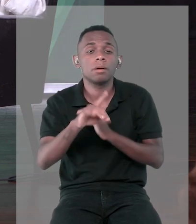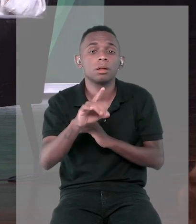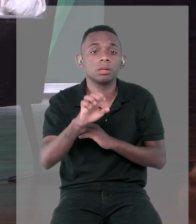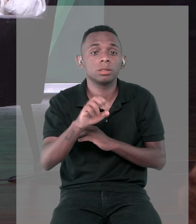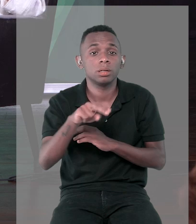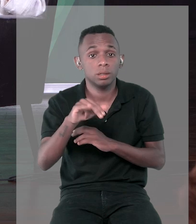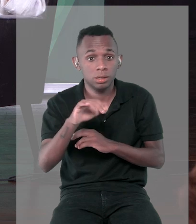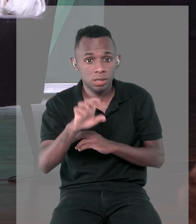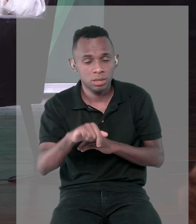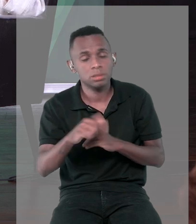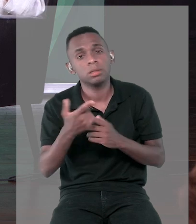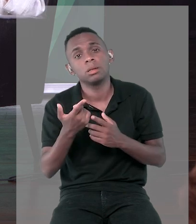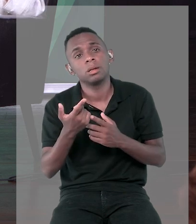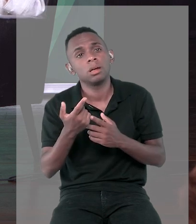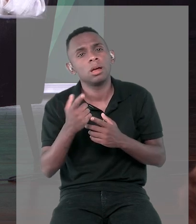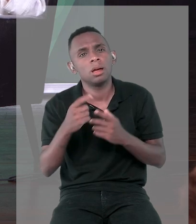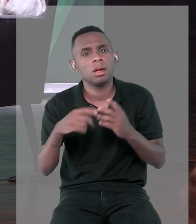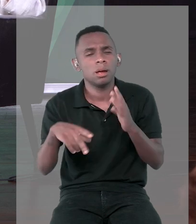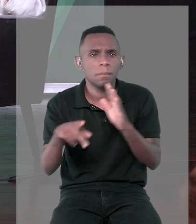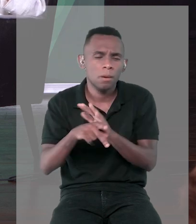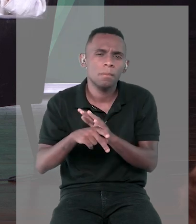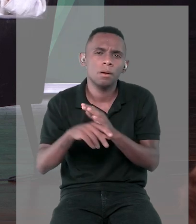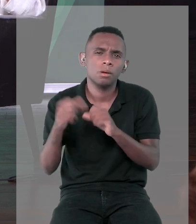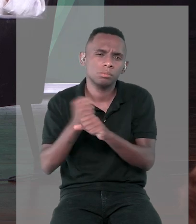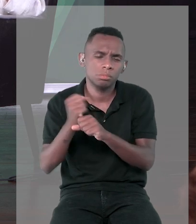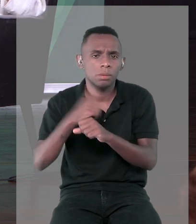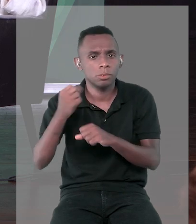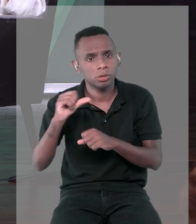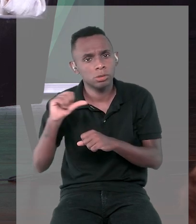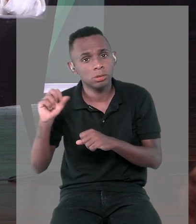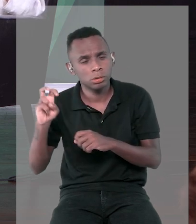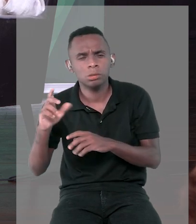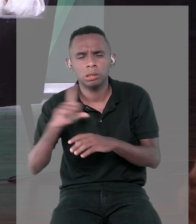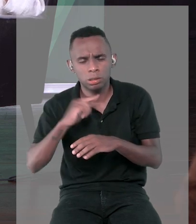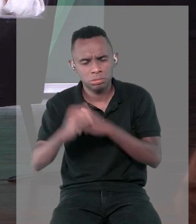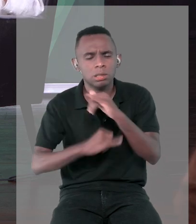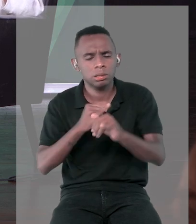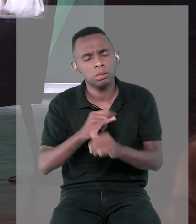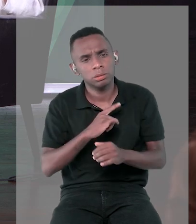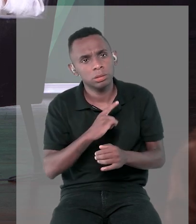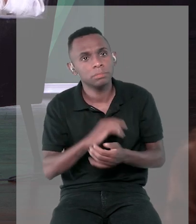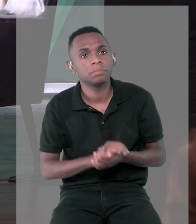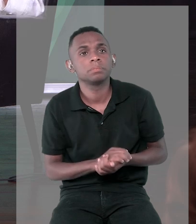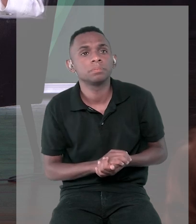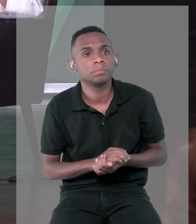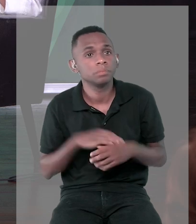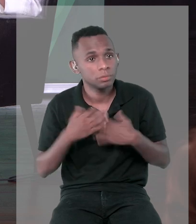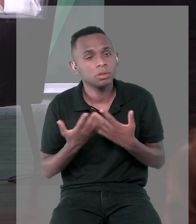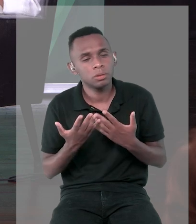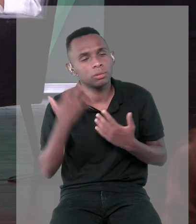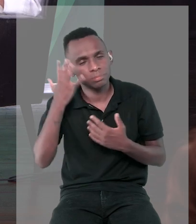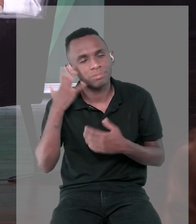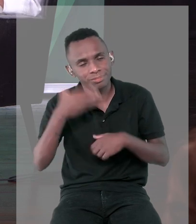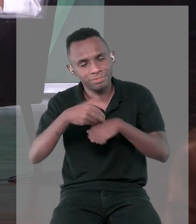Denise Gonçalves. É um filme de 1995, curtinho. Tem na internet, vocês veem, né? Então é isso.